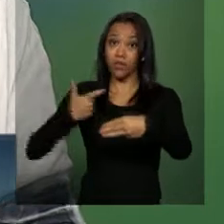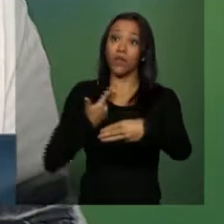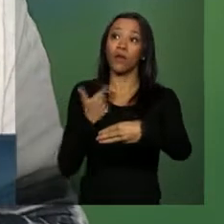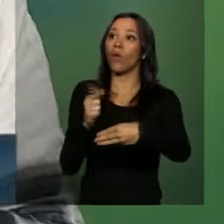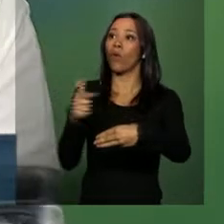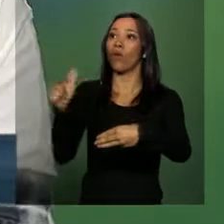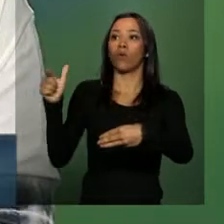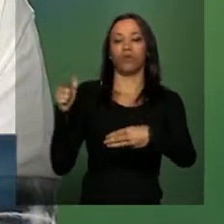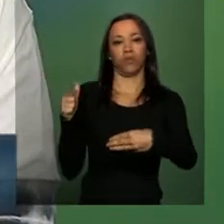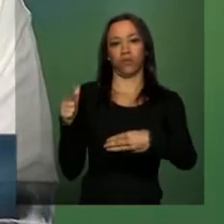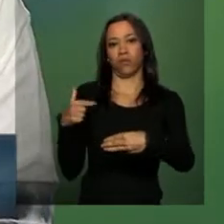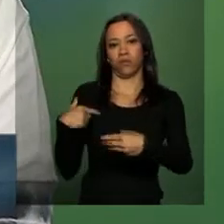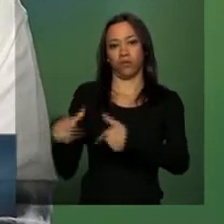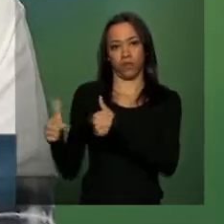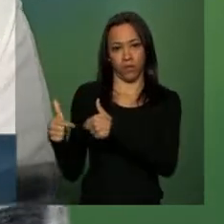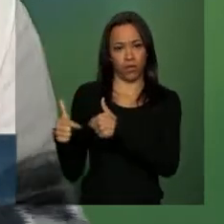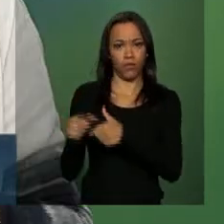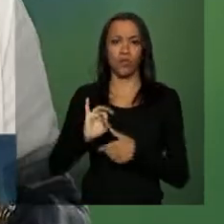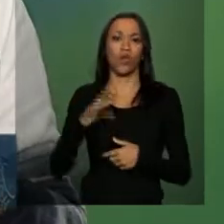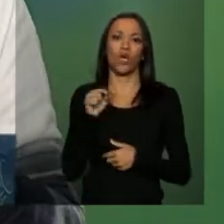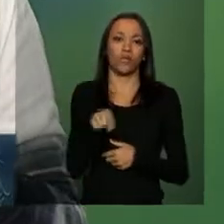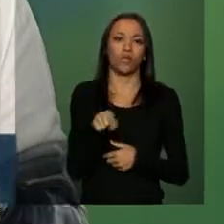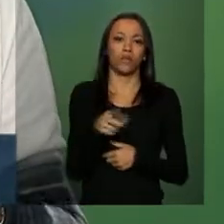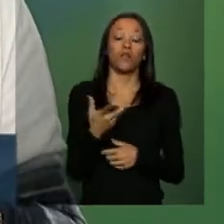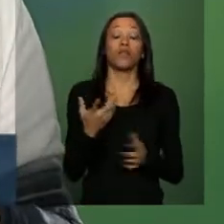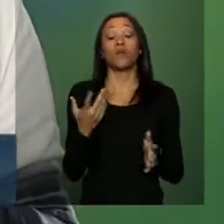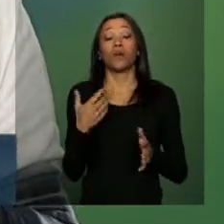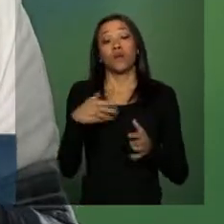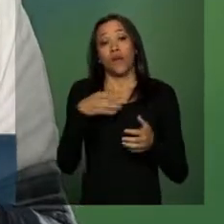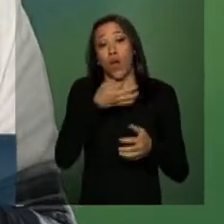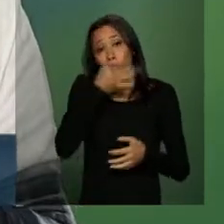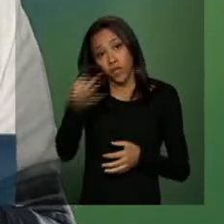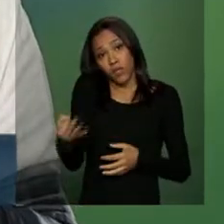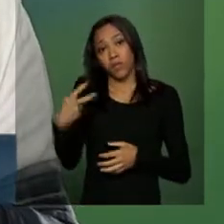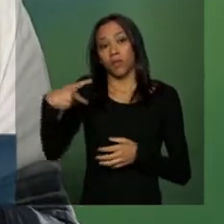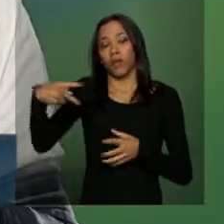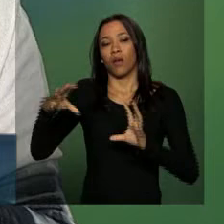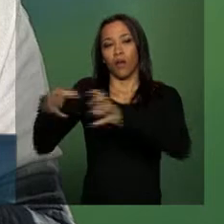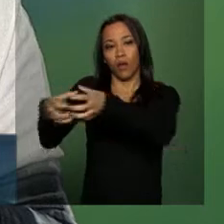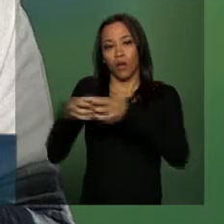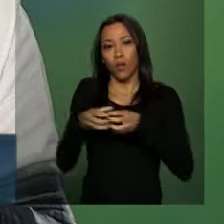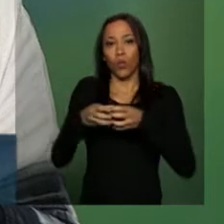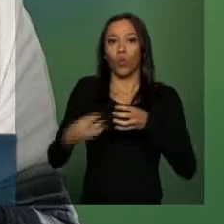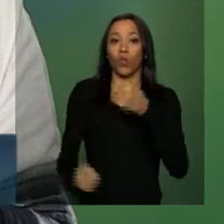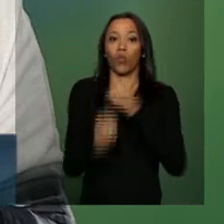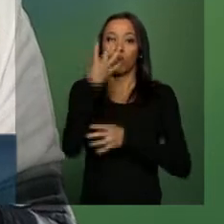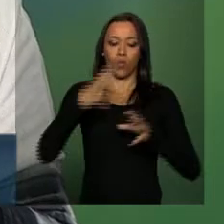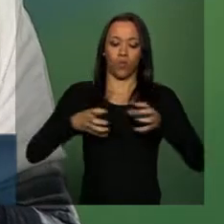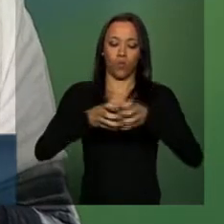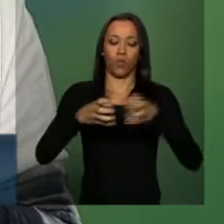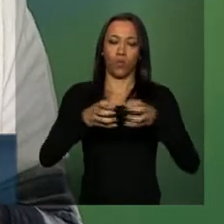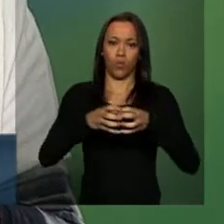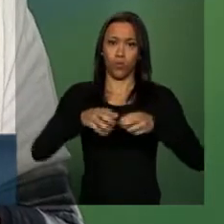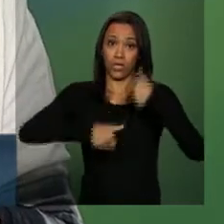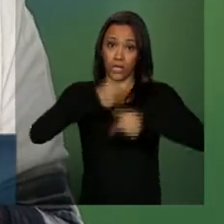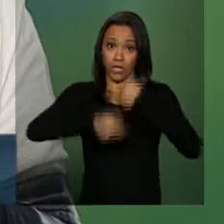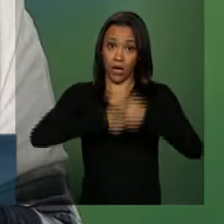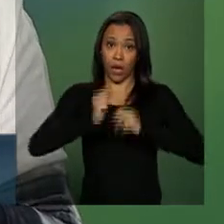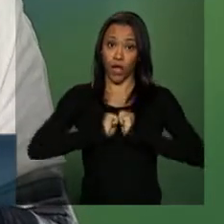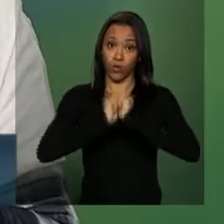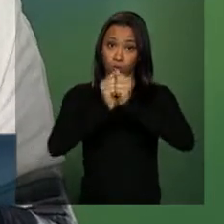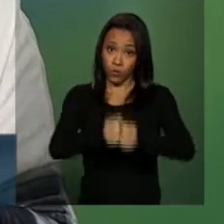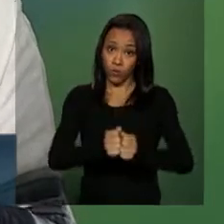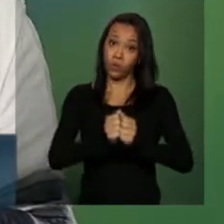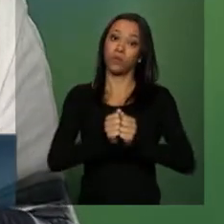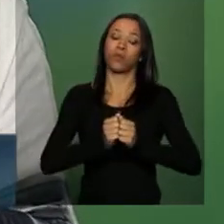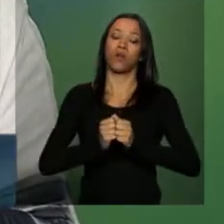RISPOA. Então, eu solicitei ao presidente que montássemos um grupo dos 3 ministérios para que a gente trabalhasse junto e, simultaneamente, os